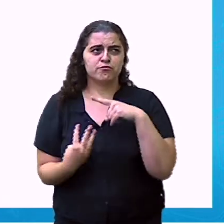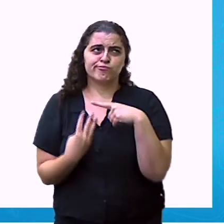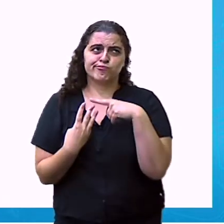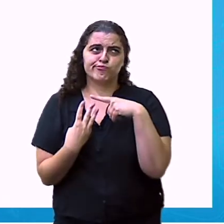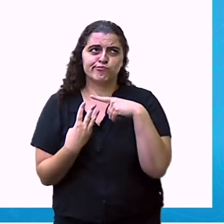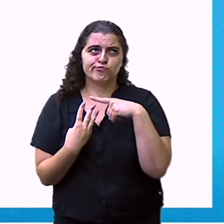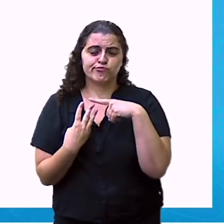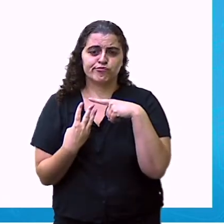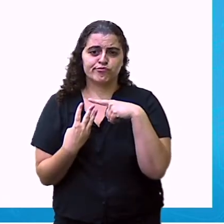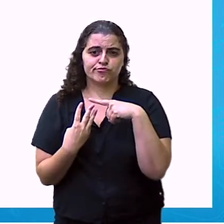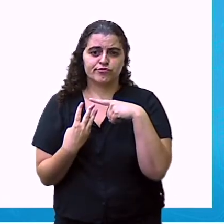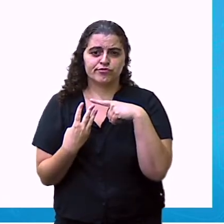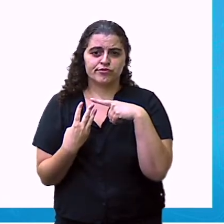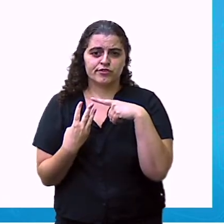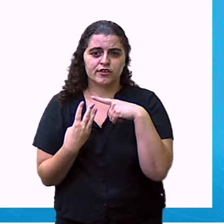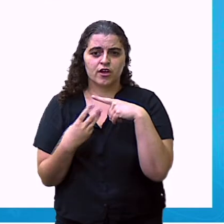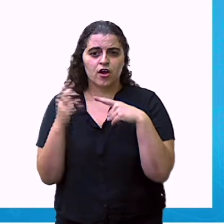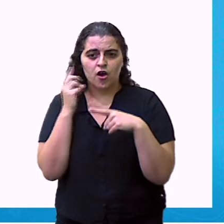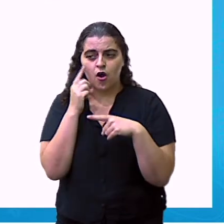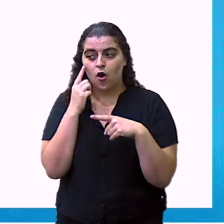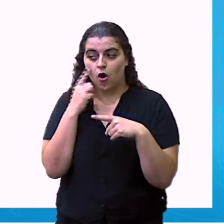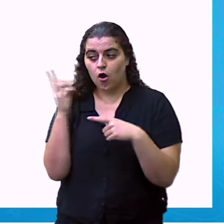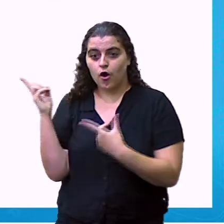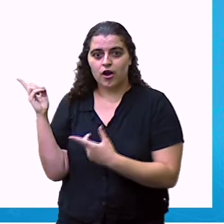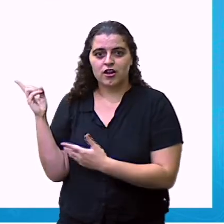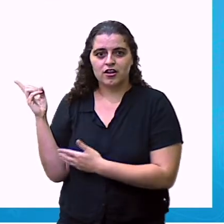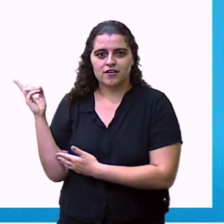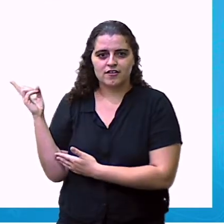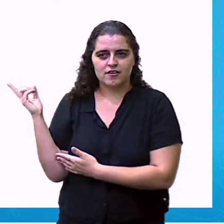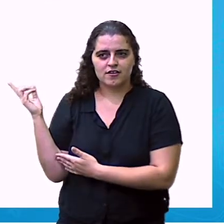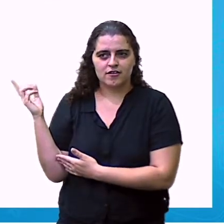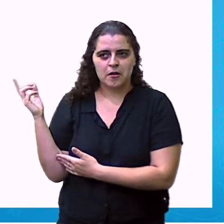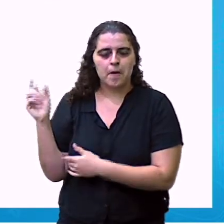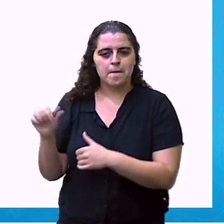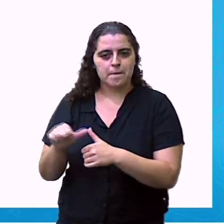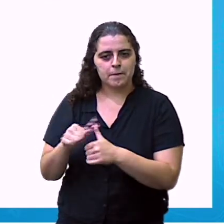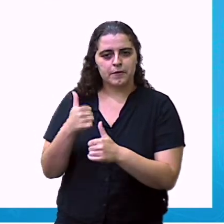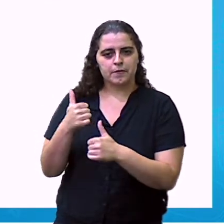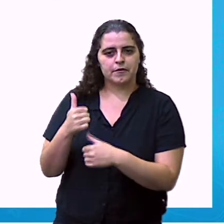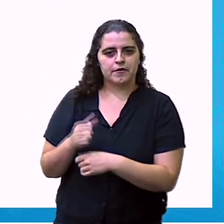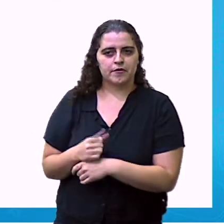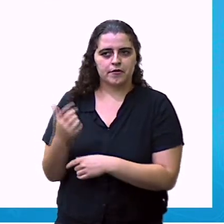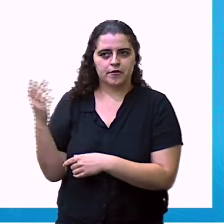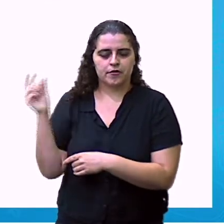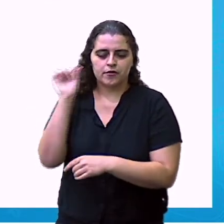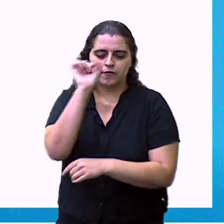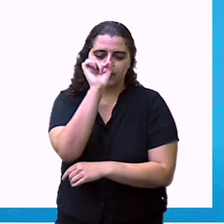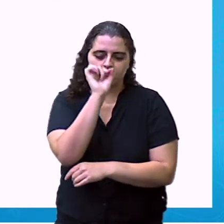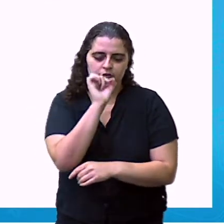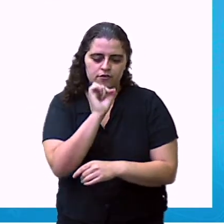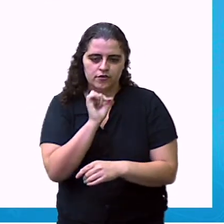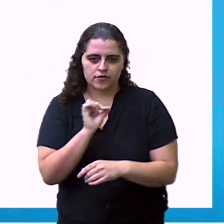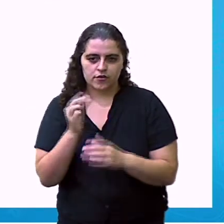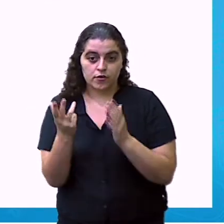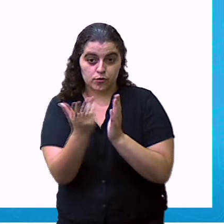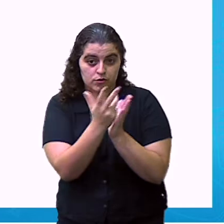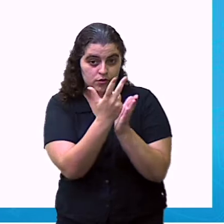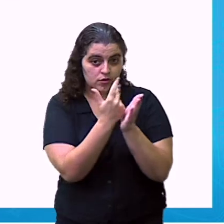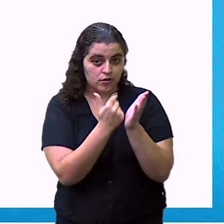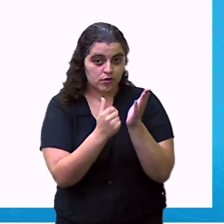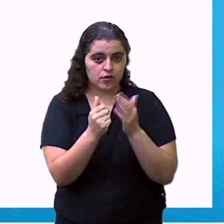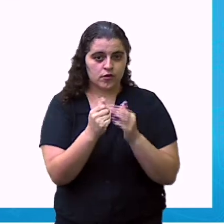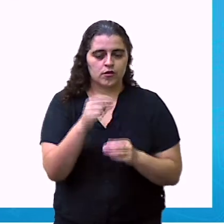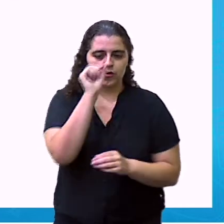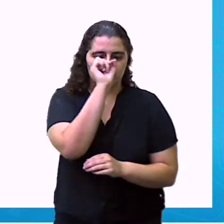é 3? Vamos fazer dessa forma. Então, a primeira coisa que você faz é o primeiro desenho da fração,